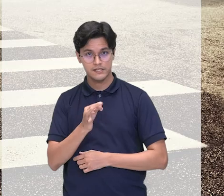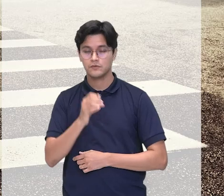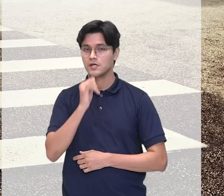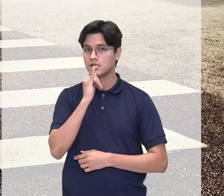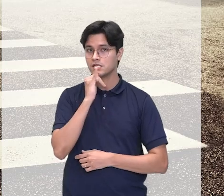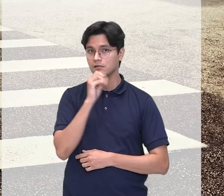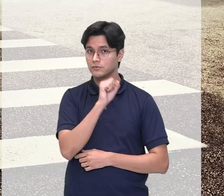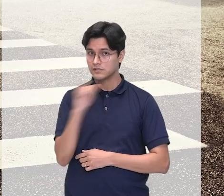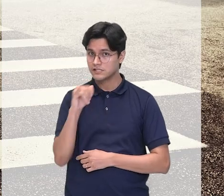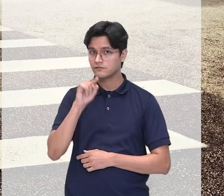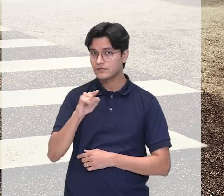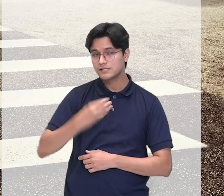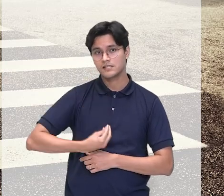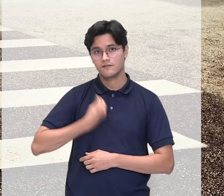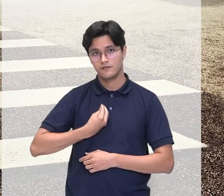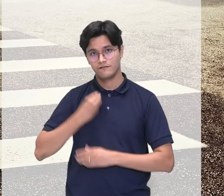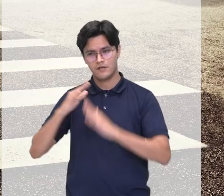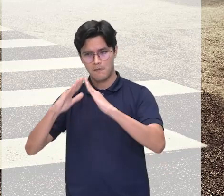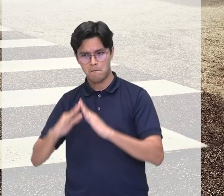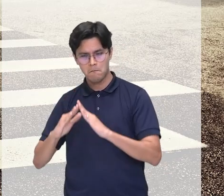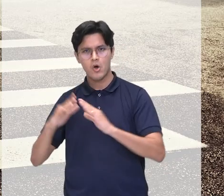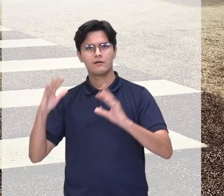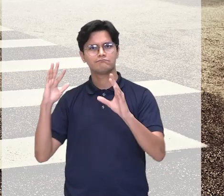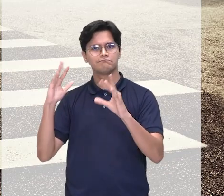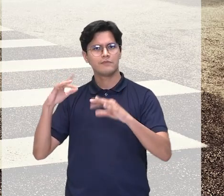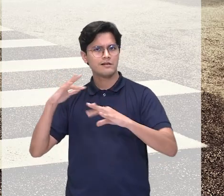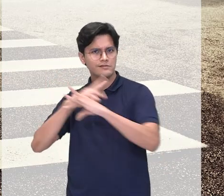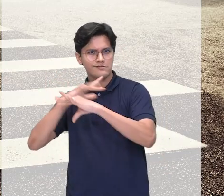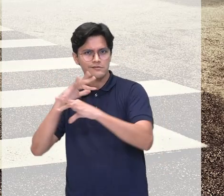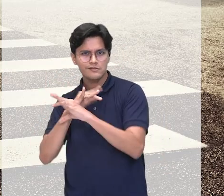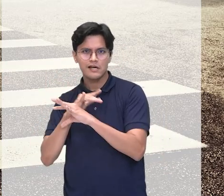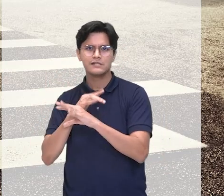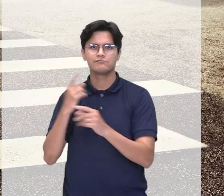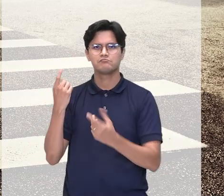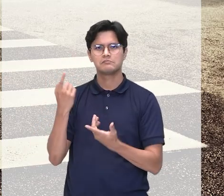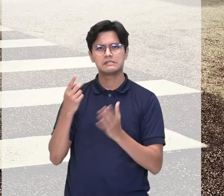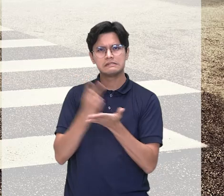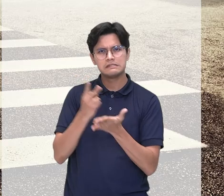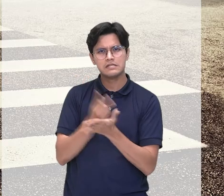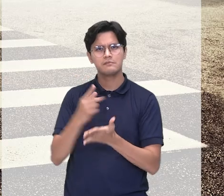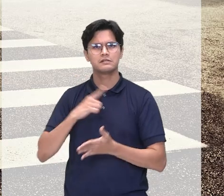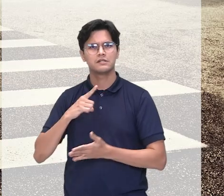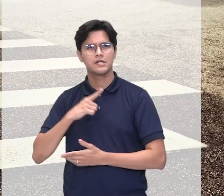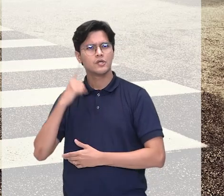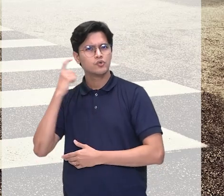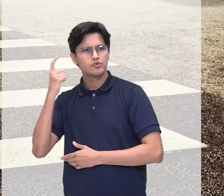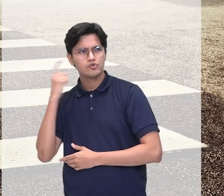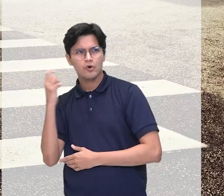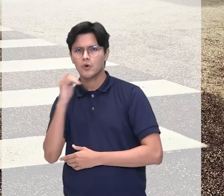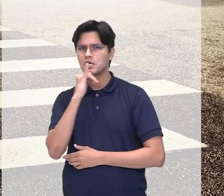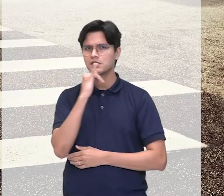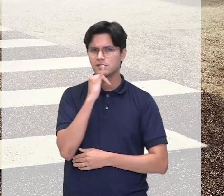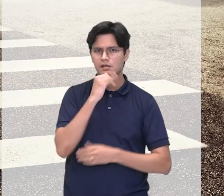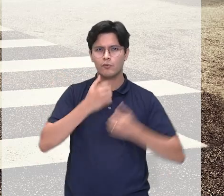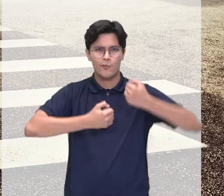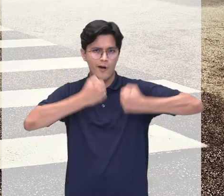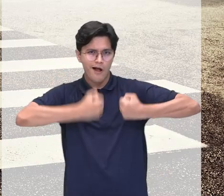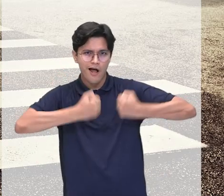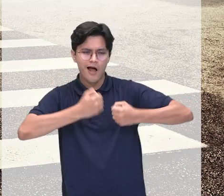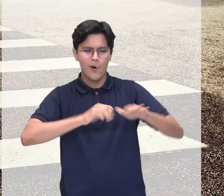está sempre ouvindo esses ruídos aí do trânsito das grandes cidades. E quem vive num ambiente